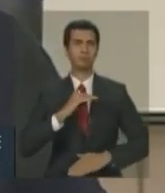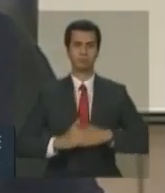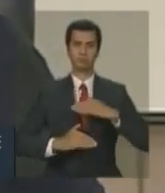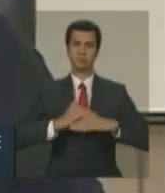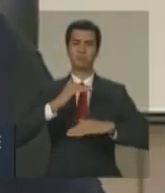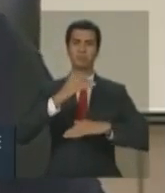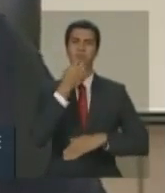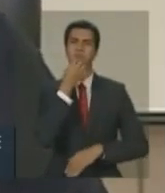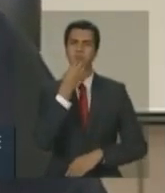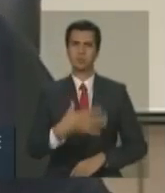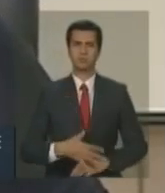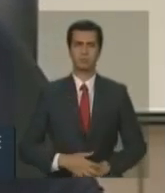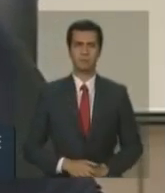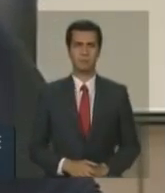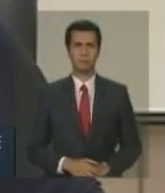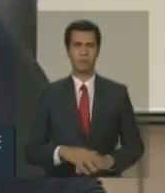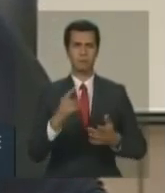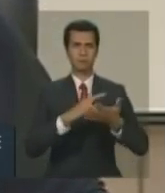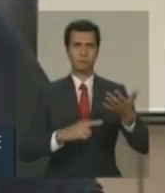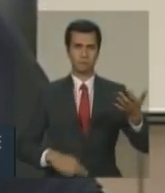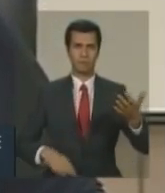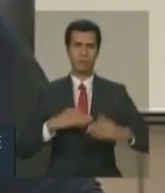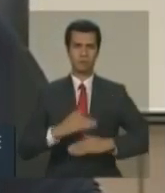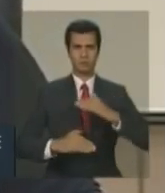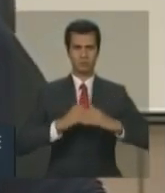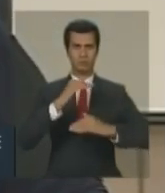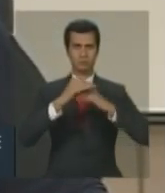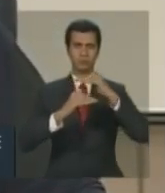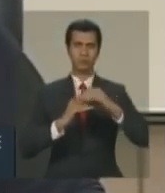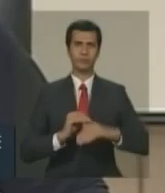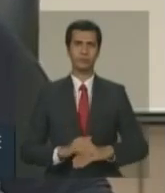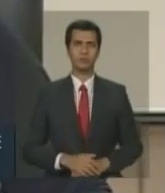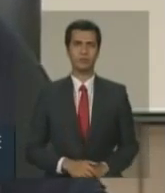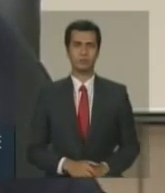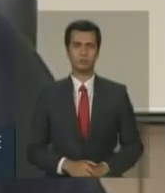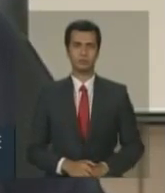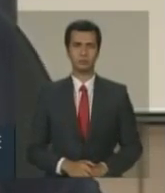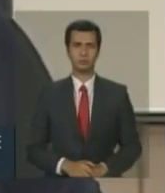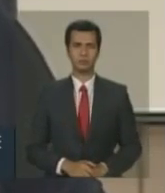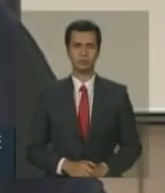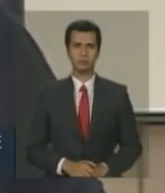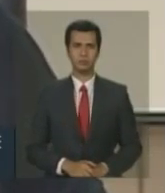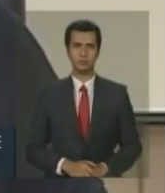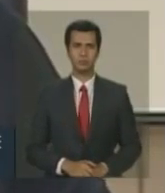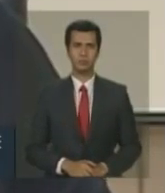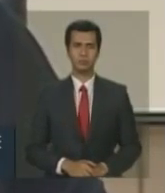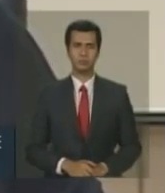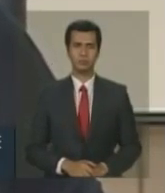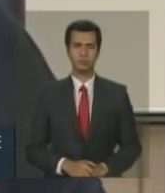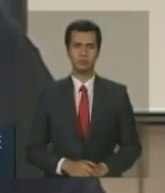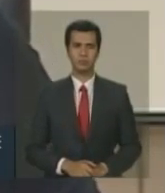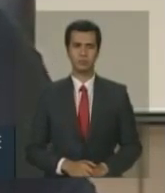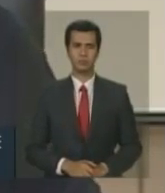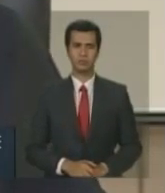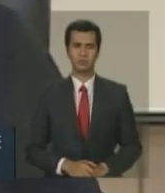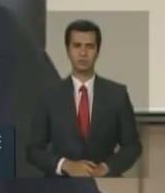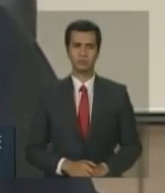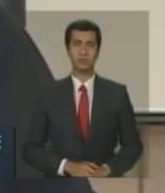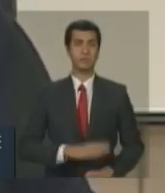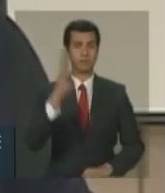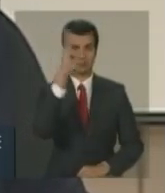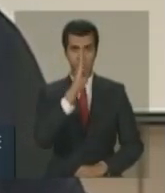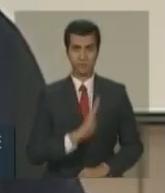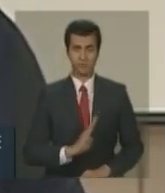boa posição no relatório. Estamos, se a gente for considerar, o Brasil está entre os